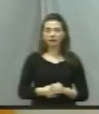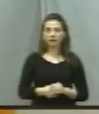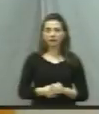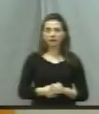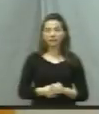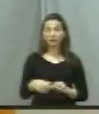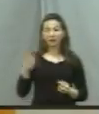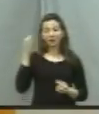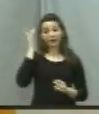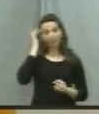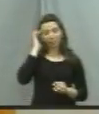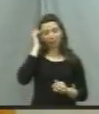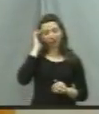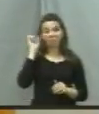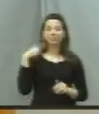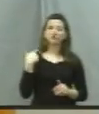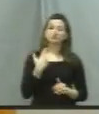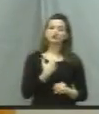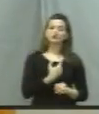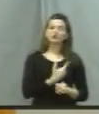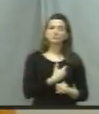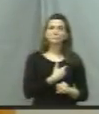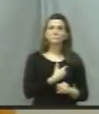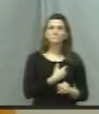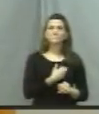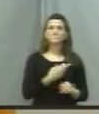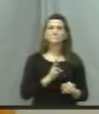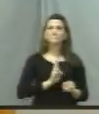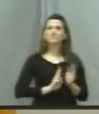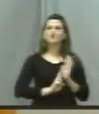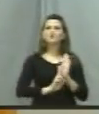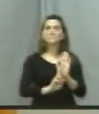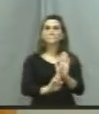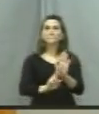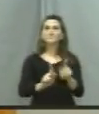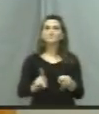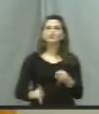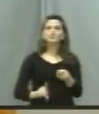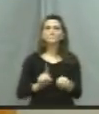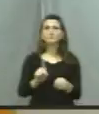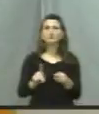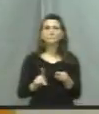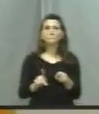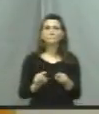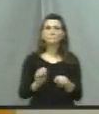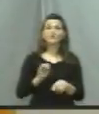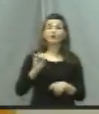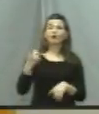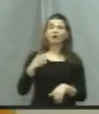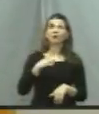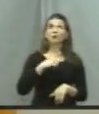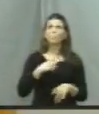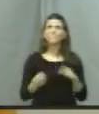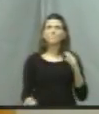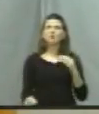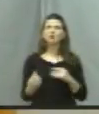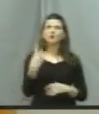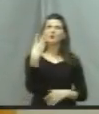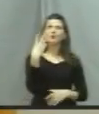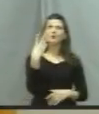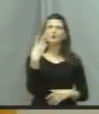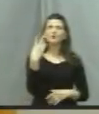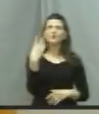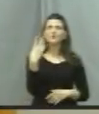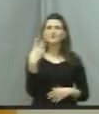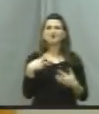Eu acho que nós aqui estamos representando o povo. Se tiver que acontecer alguma coisa, também